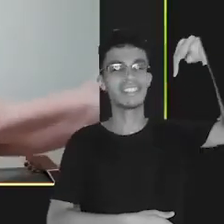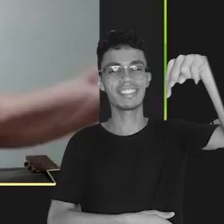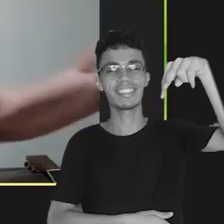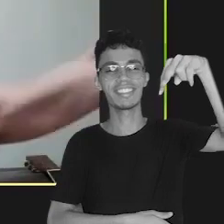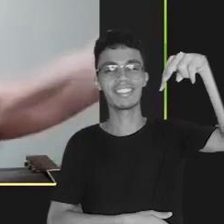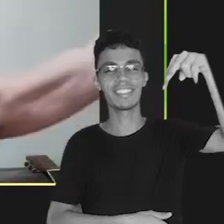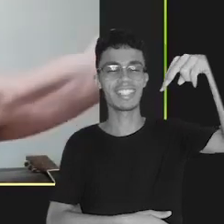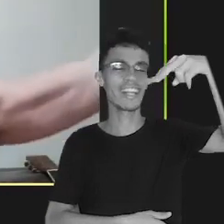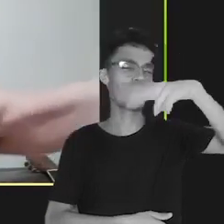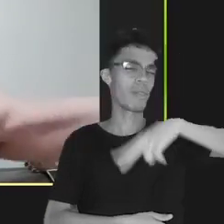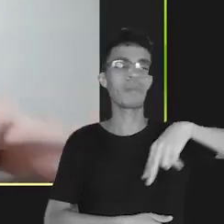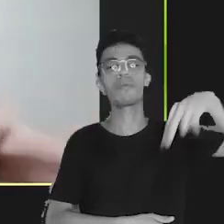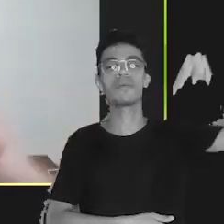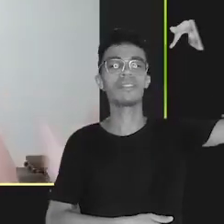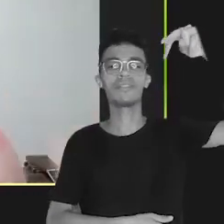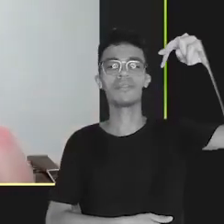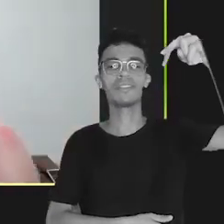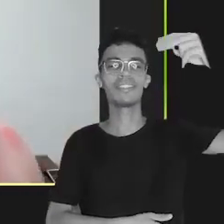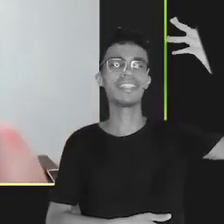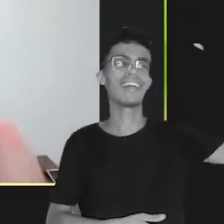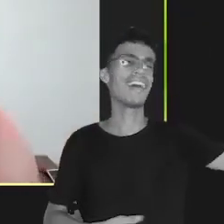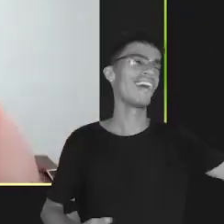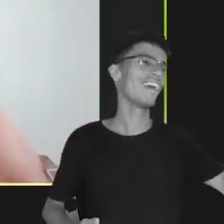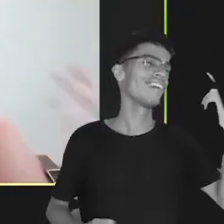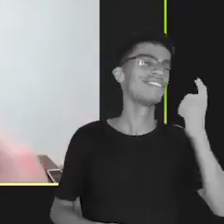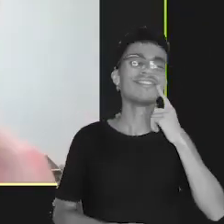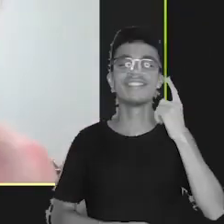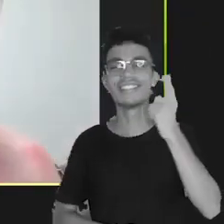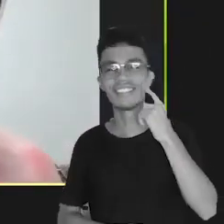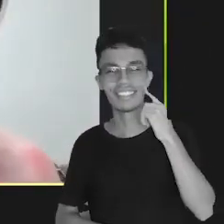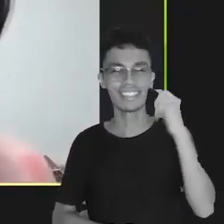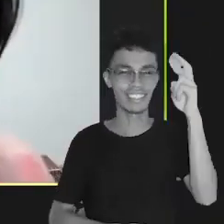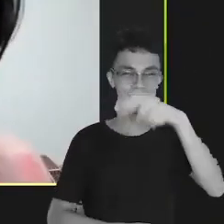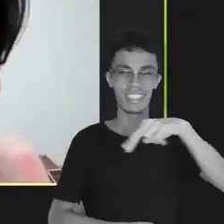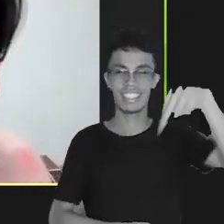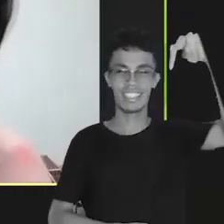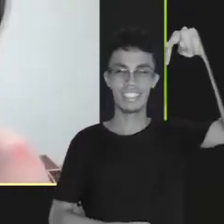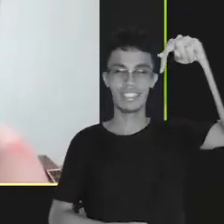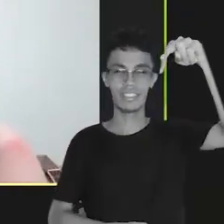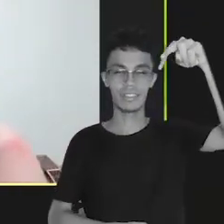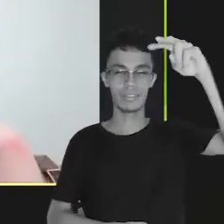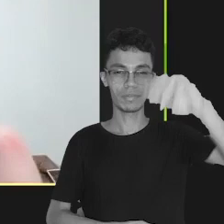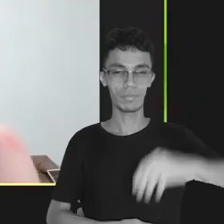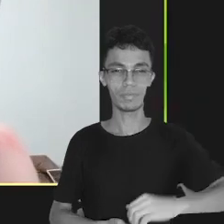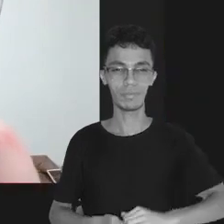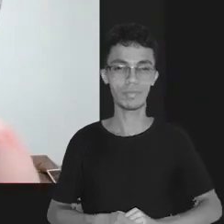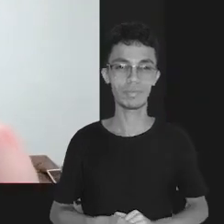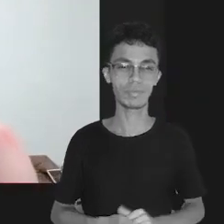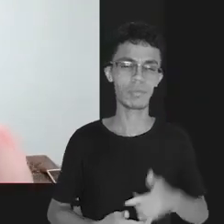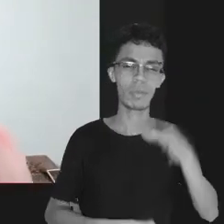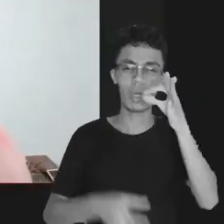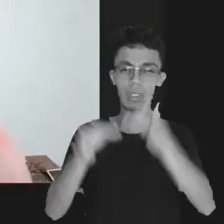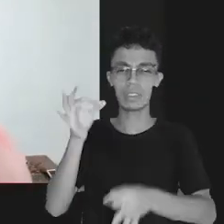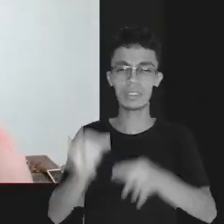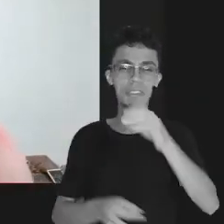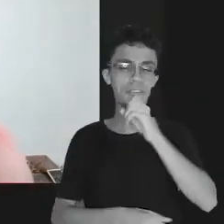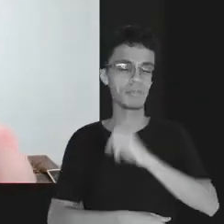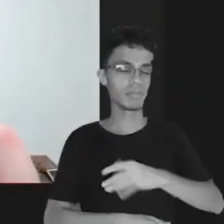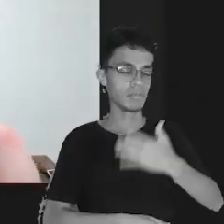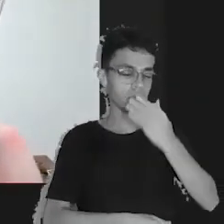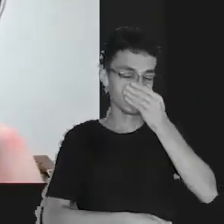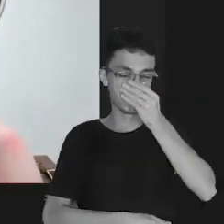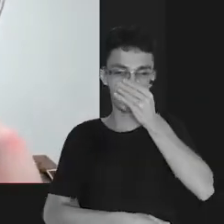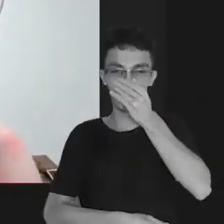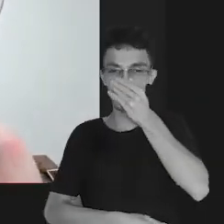ar. No ar! Que visões temos tido, que vidências! Juiz velho tapando o